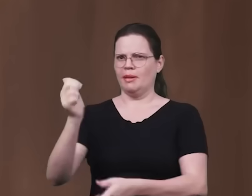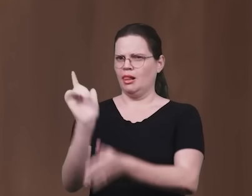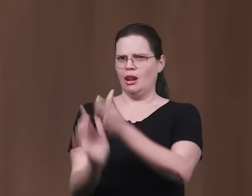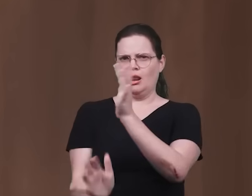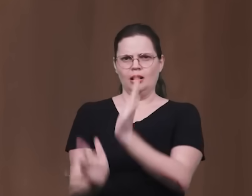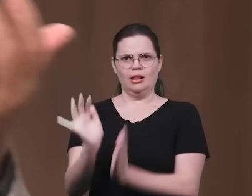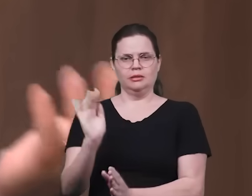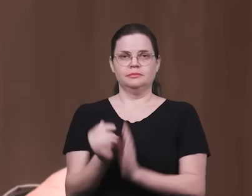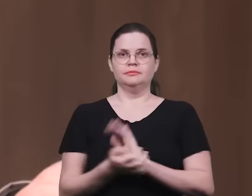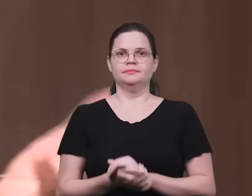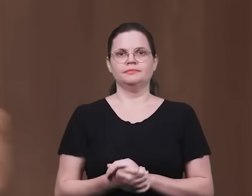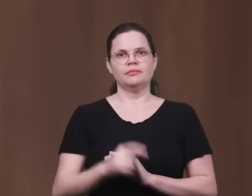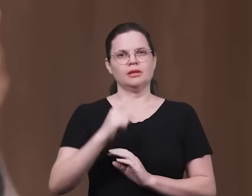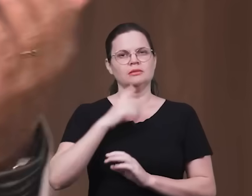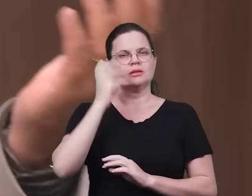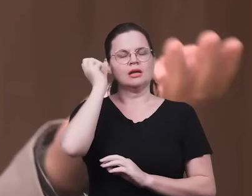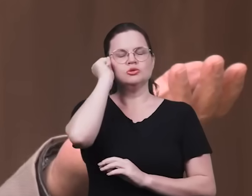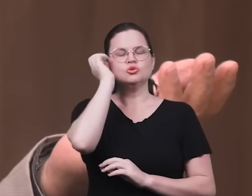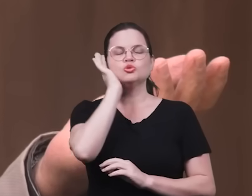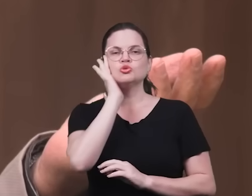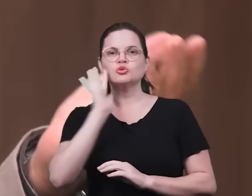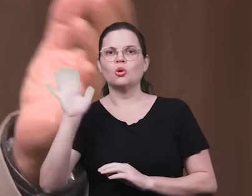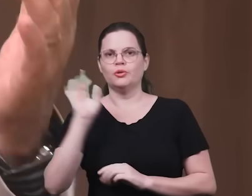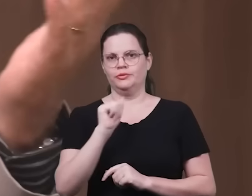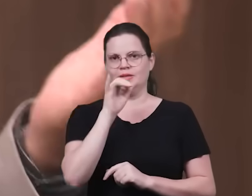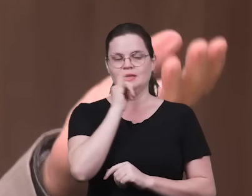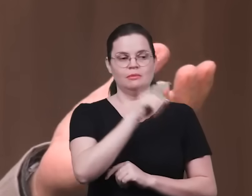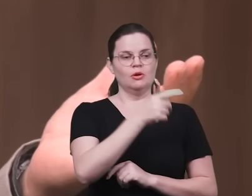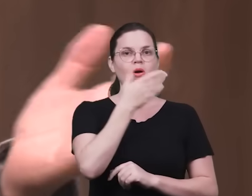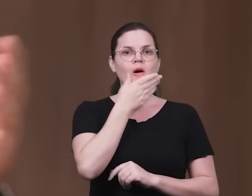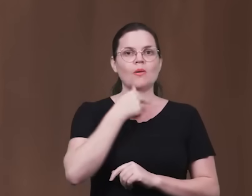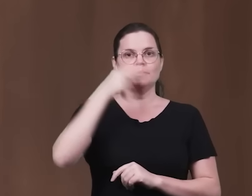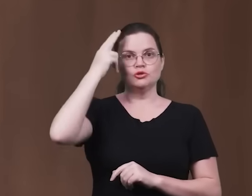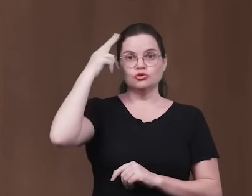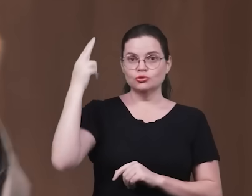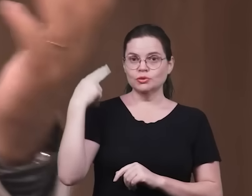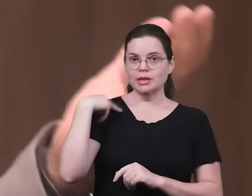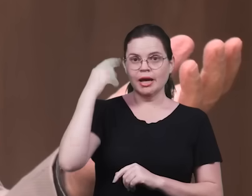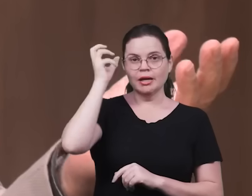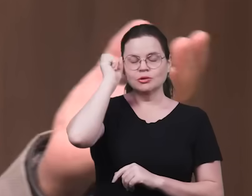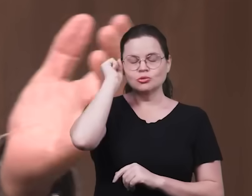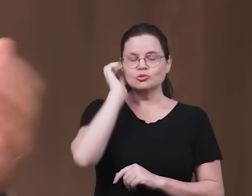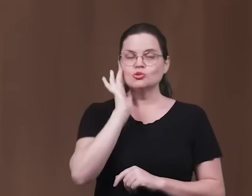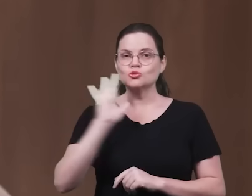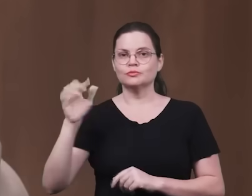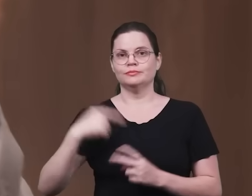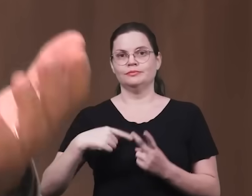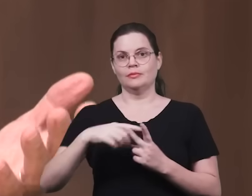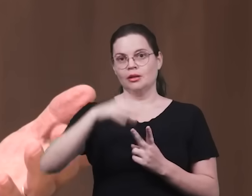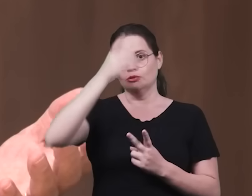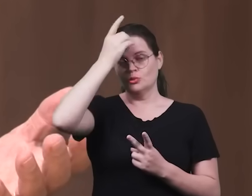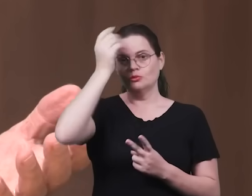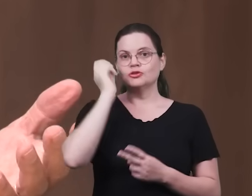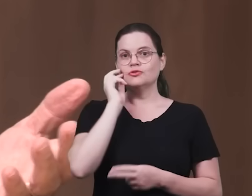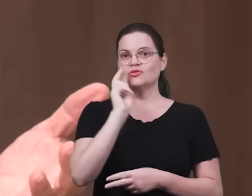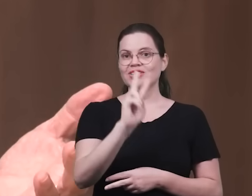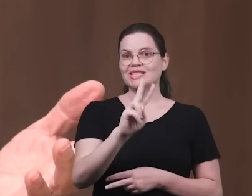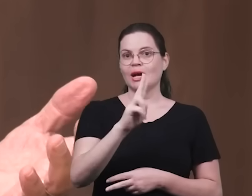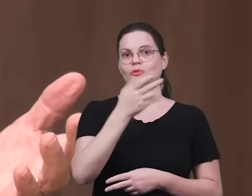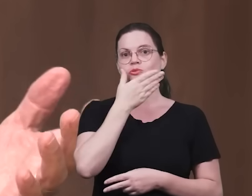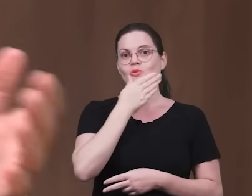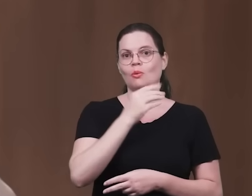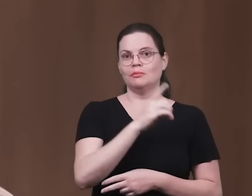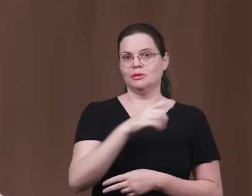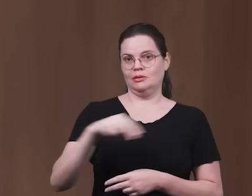igreja. Então há sonhos de José, por exemplo, né? Os sonhos de José, as visões do profeta Daniel,